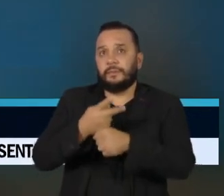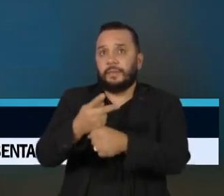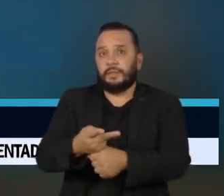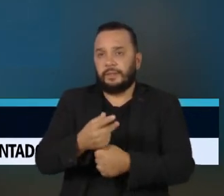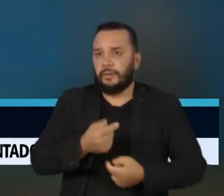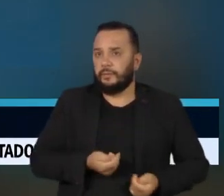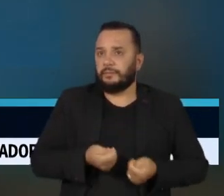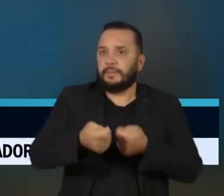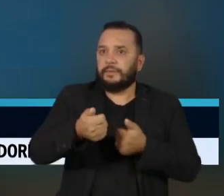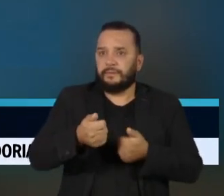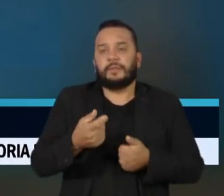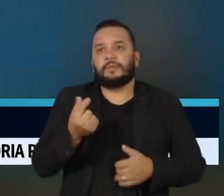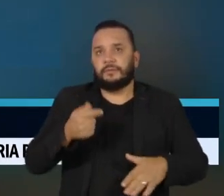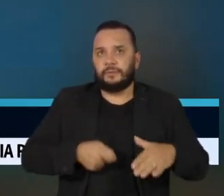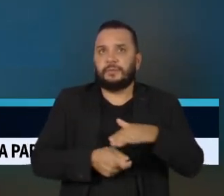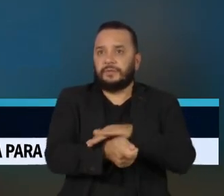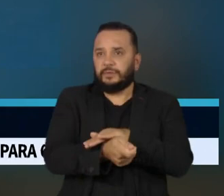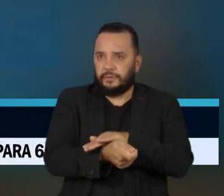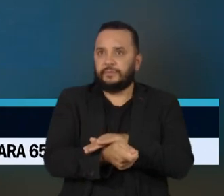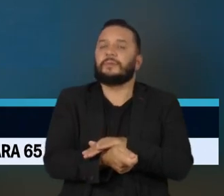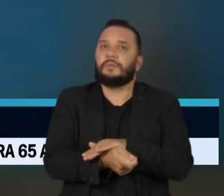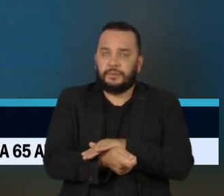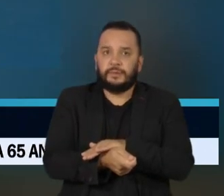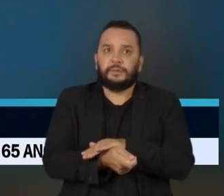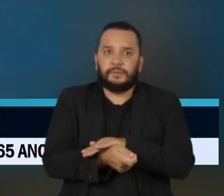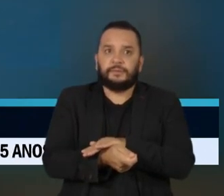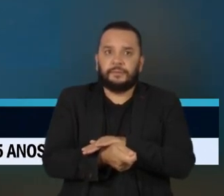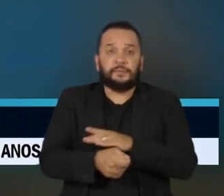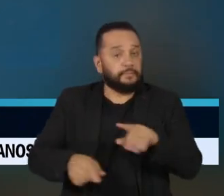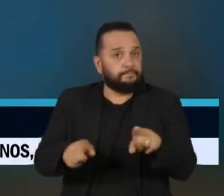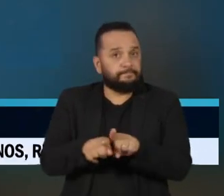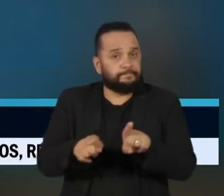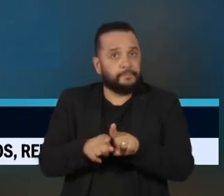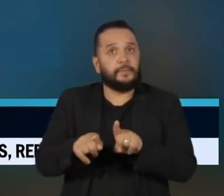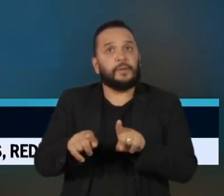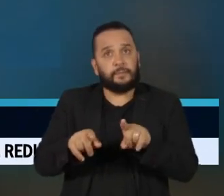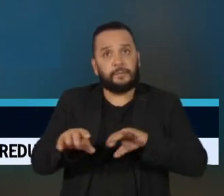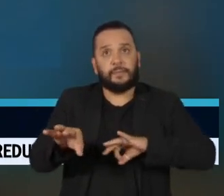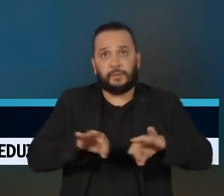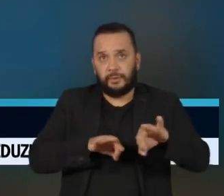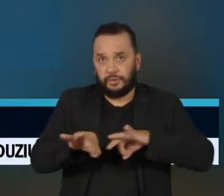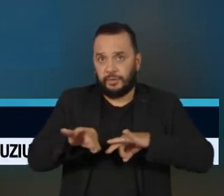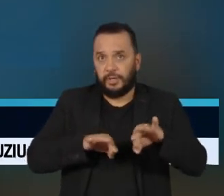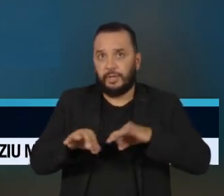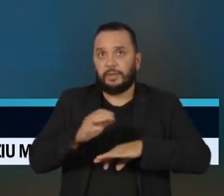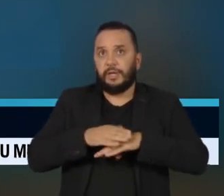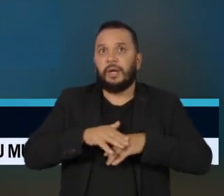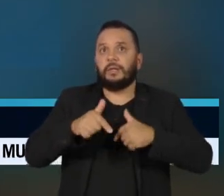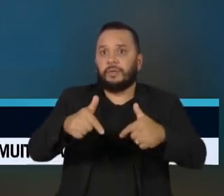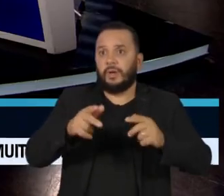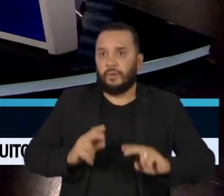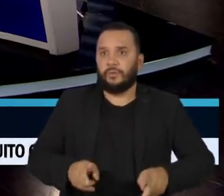bolsa, de incentivo fiscal ao financiamento reembolsável, do projeto a ações continuadas.